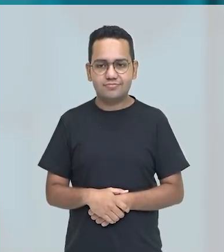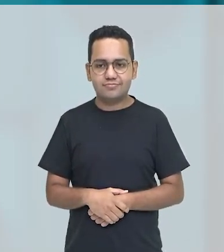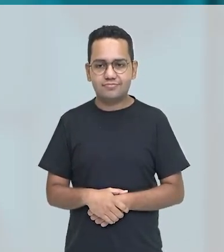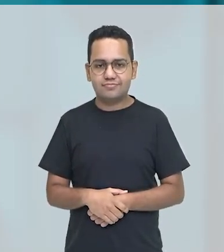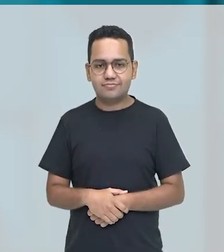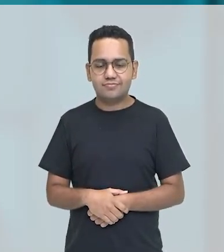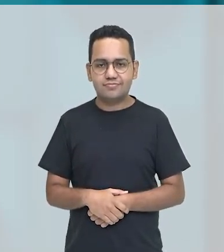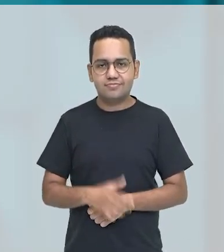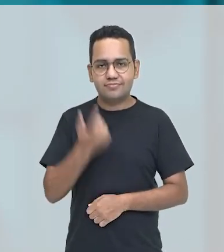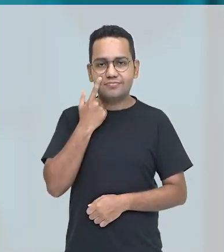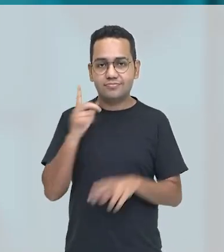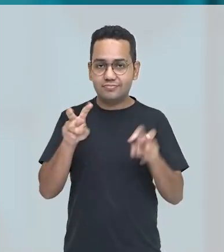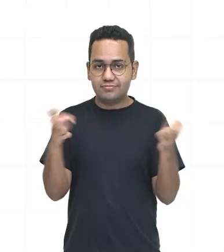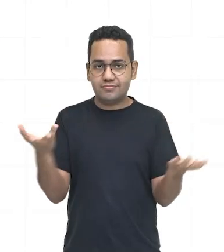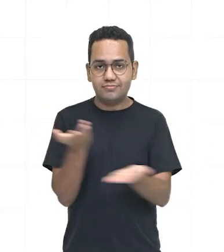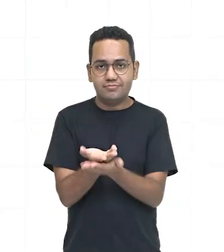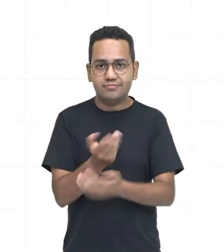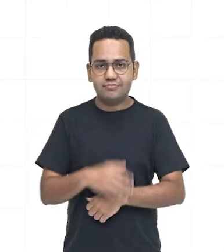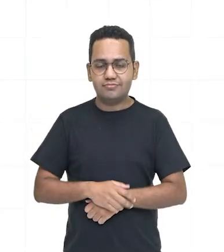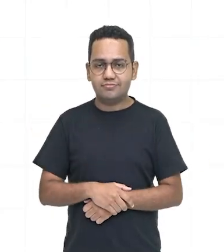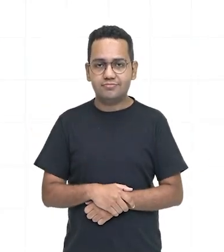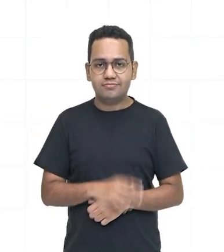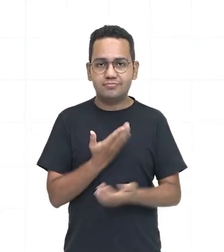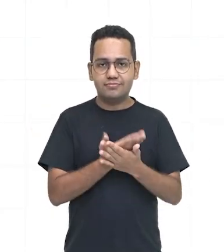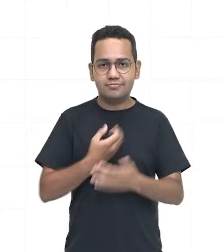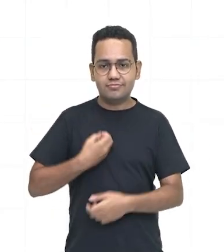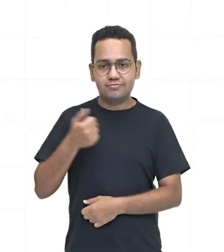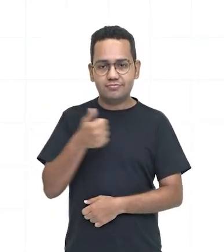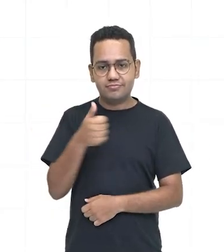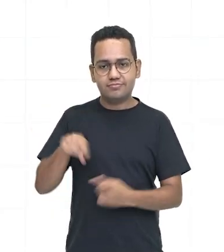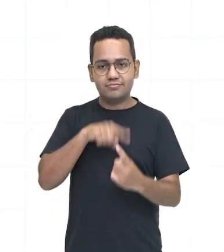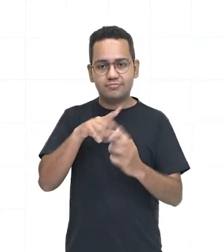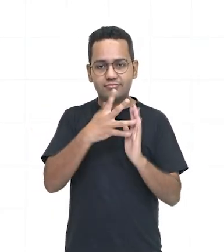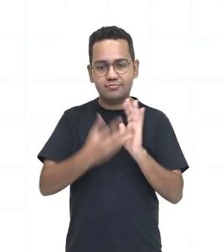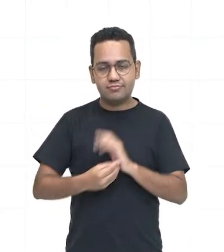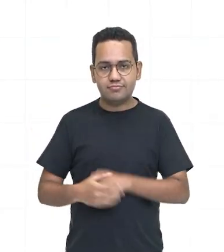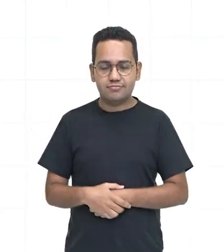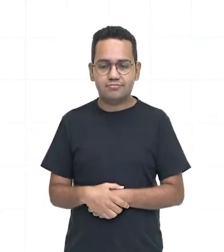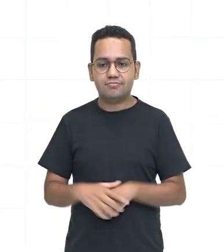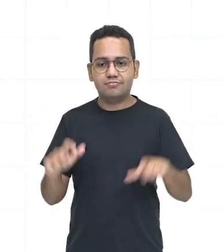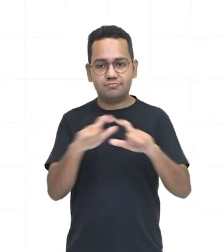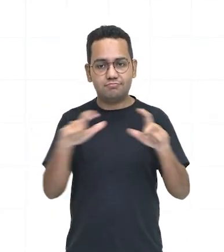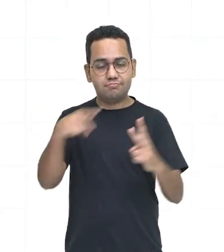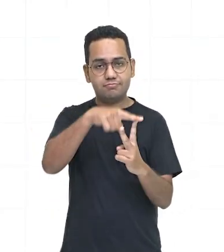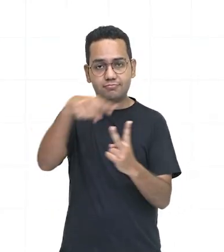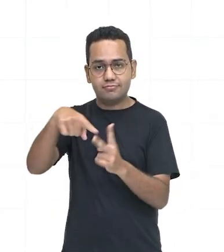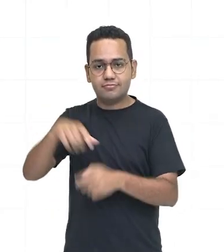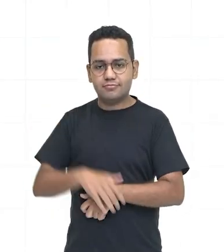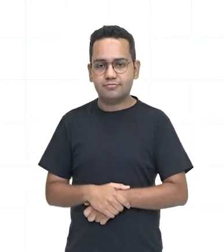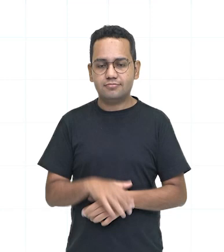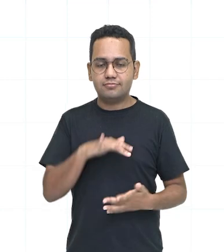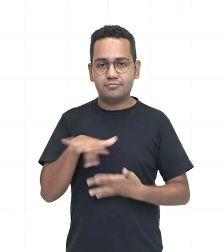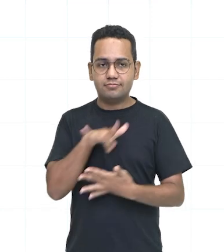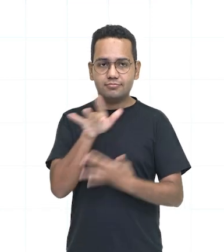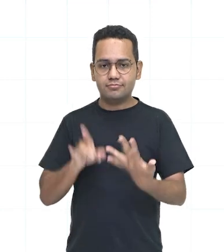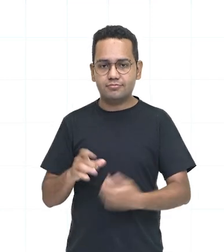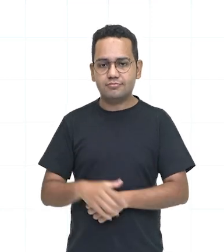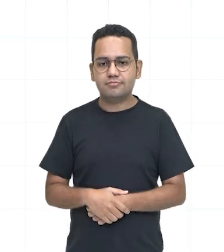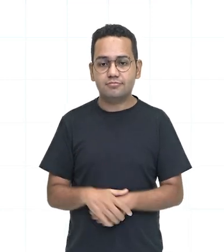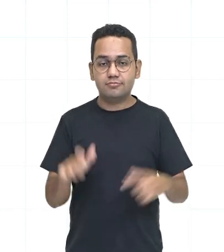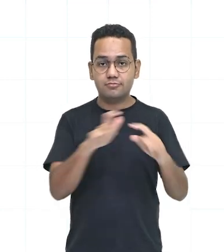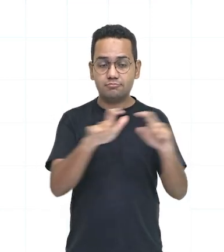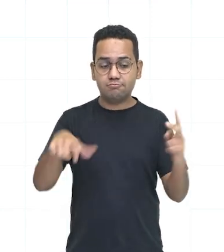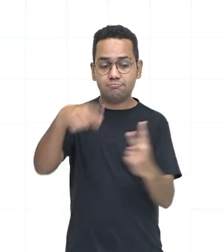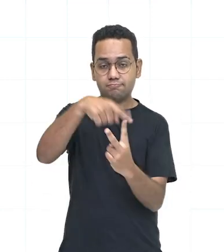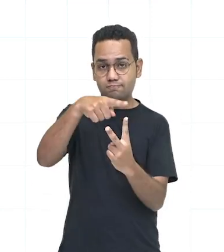aula. Vamos ver nosso objeto de conhecimento? Objeto de conhecimento, então, orações condicionais tipo 1 e 2 e o nosso